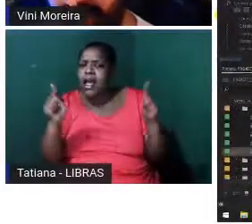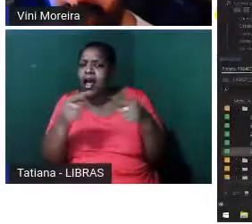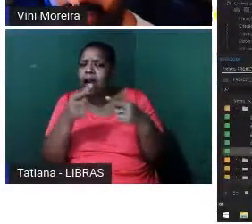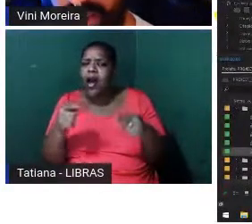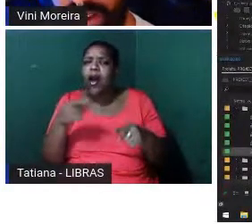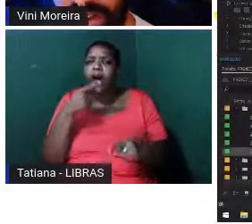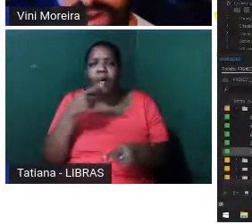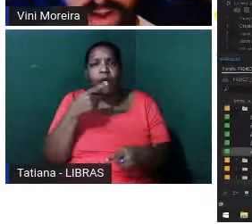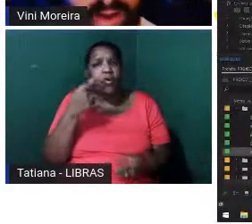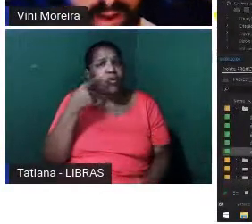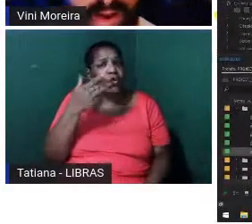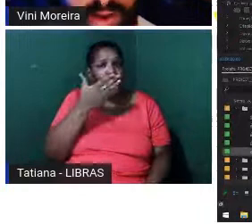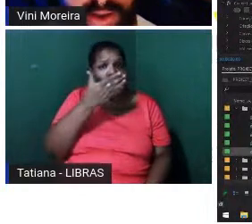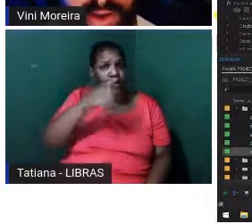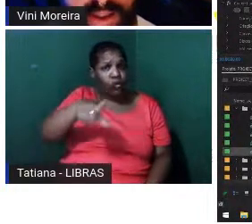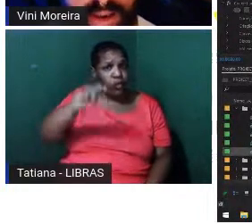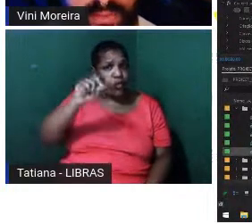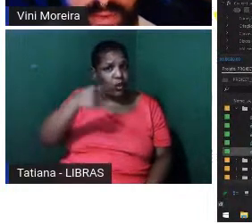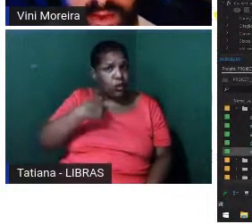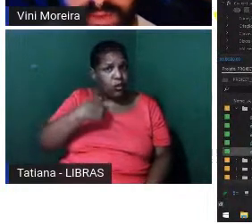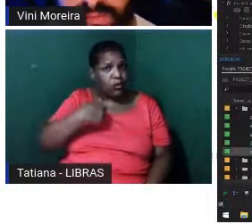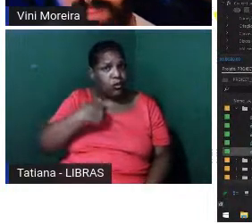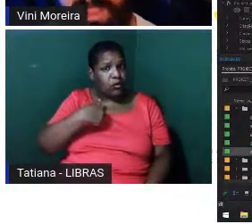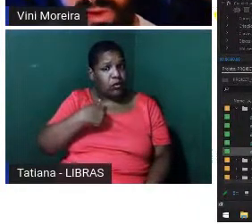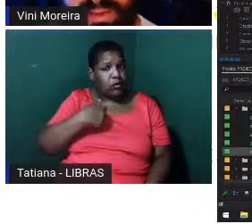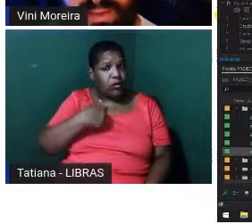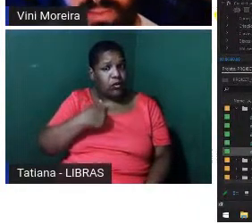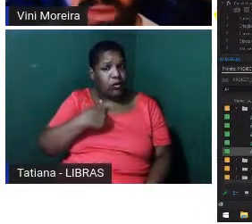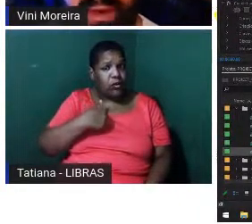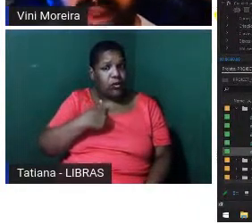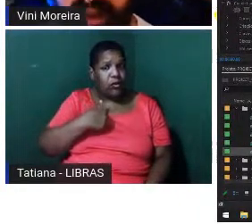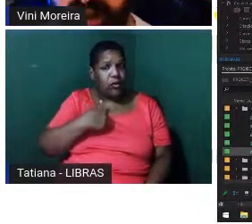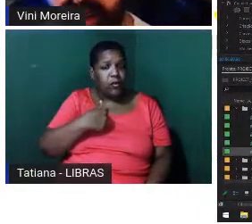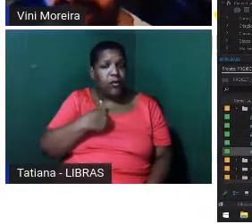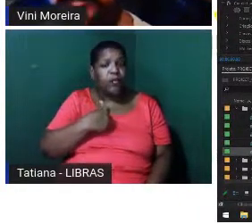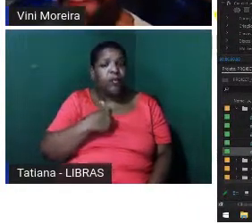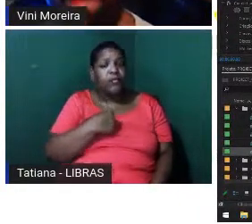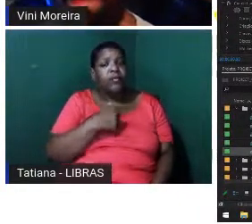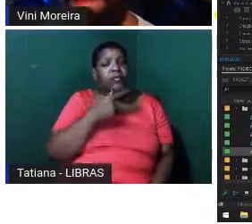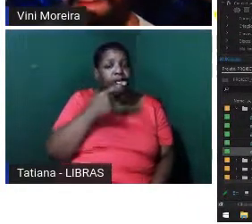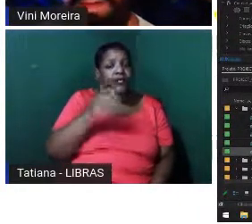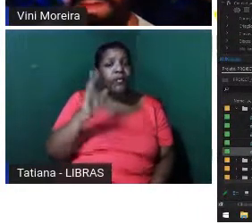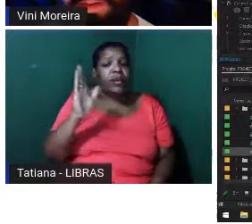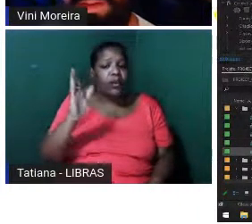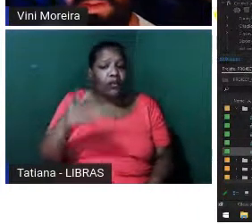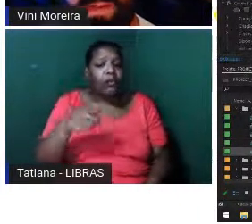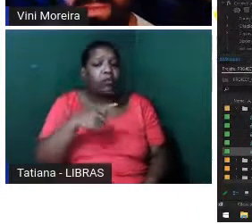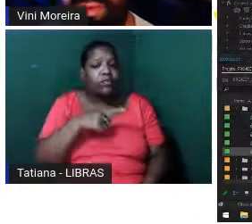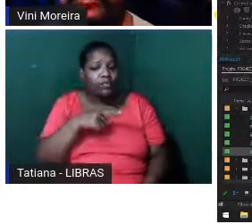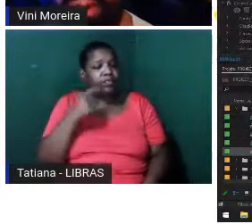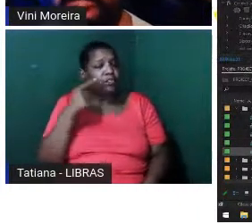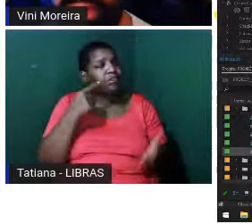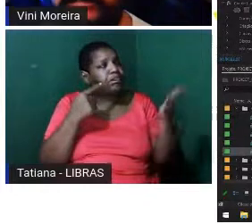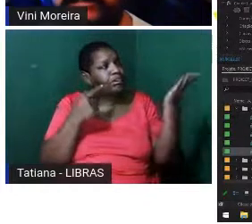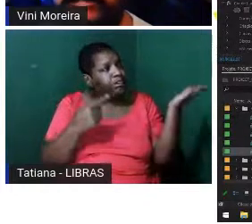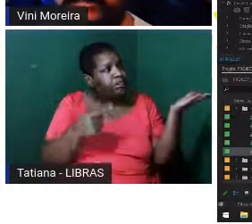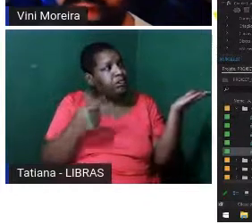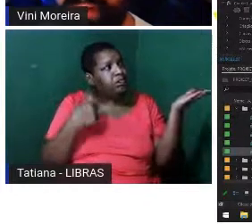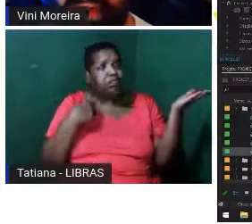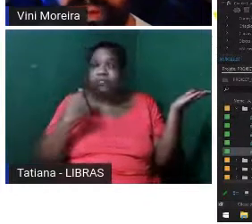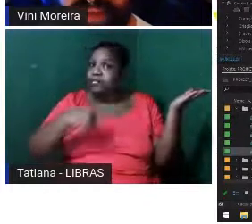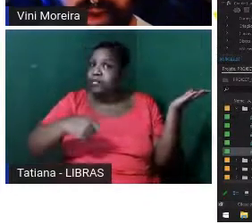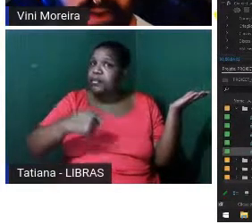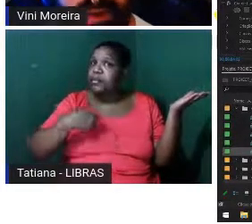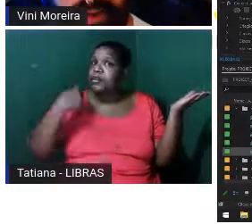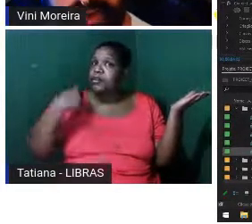a música que eu escolhi já tá tudo já traz e a gente precisa